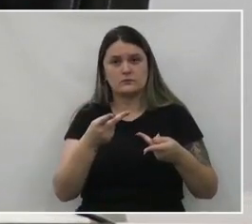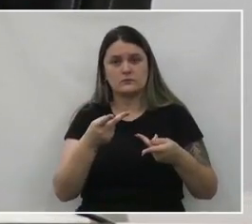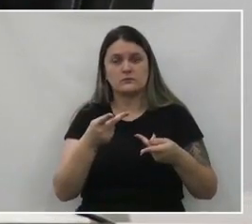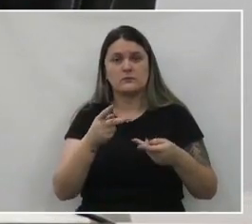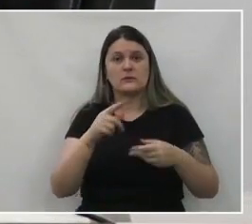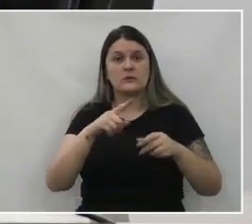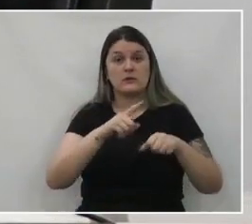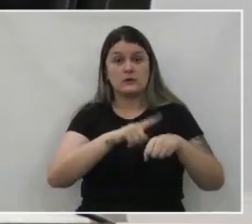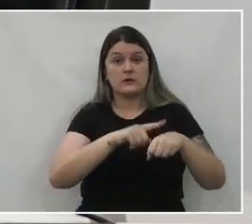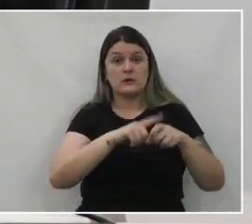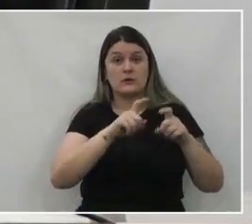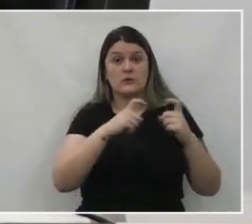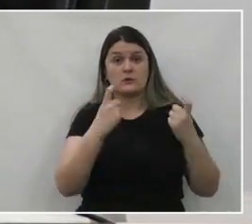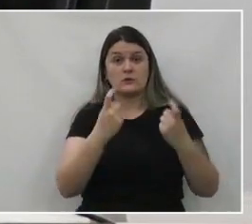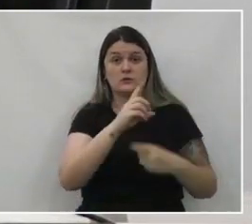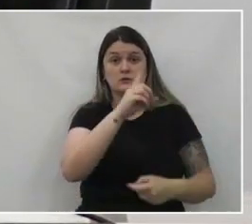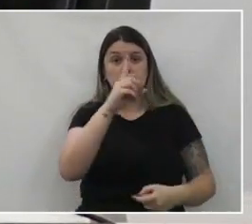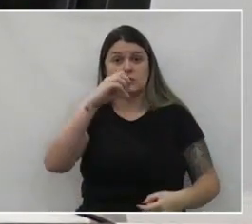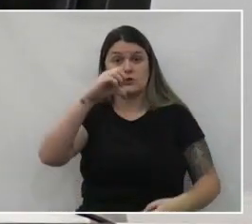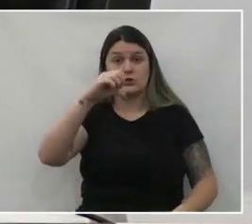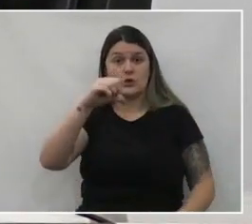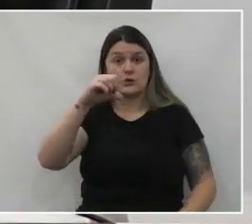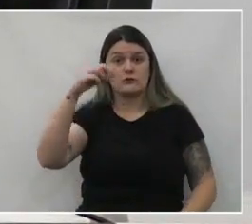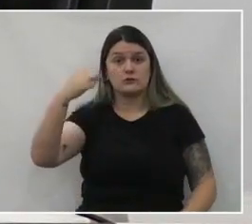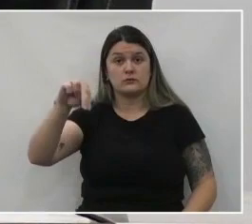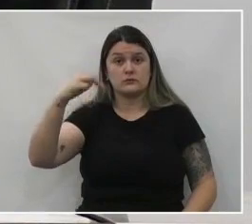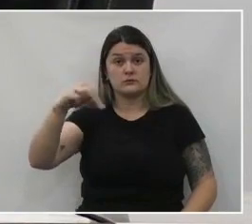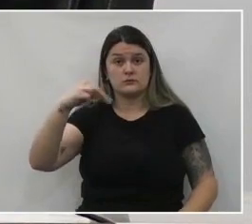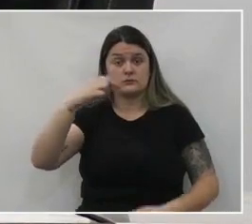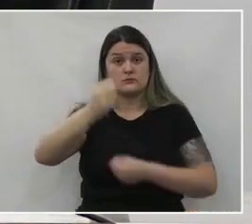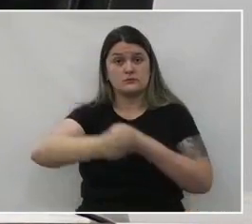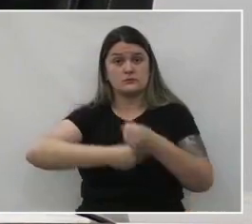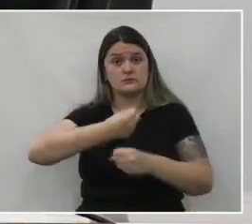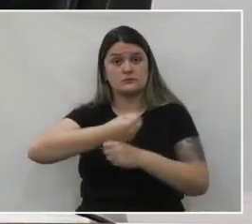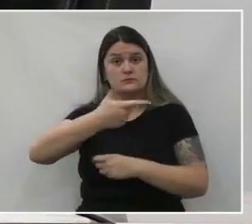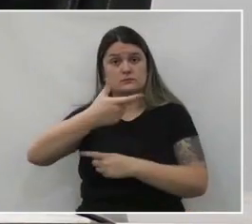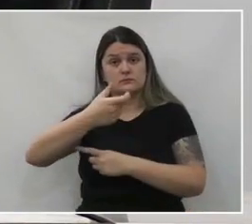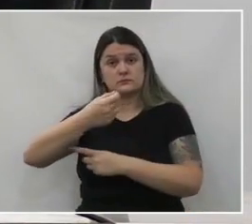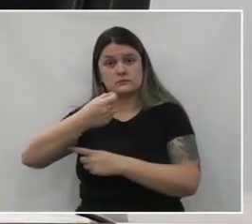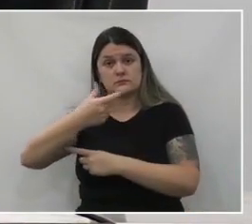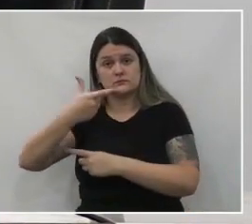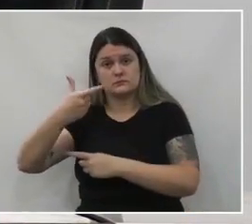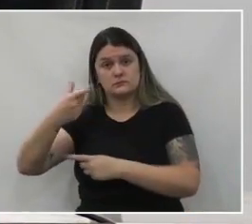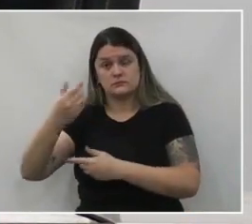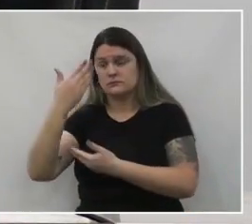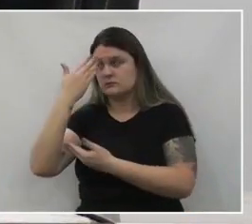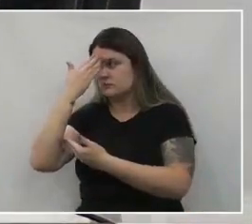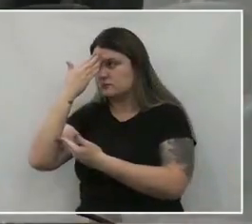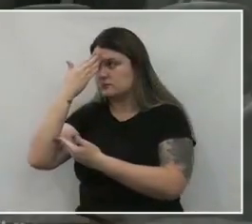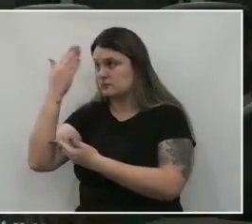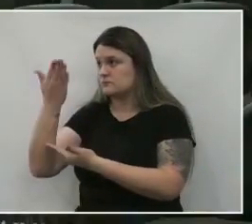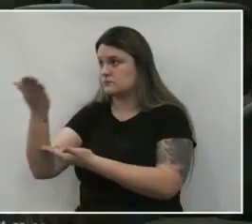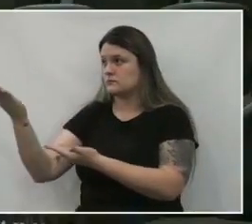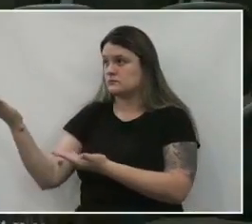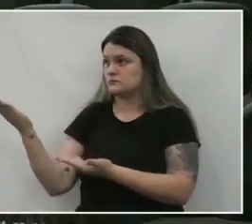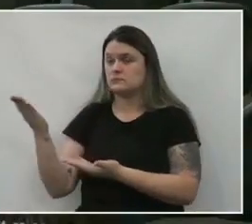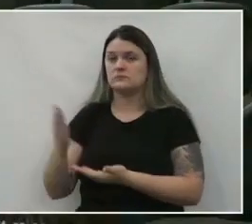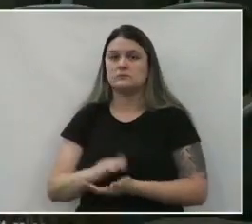convoco a próxima reunião ordinária para o dia 9 de novembro de 2020. Em horário regimental, senhores vereadores, vereador, obrigado, boa noite.